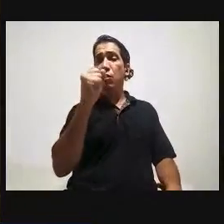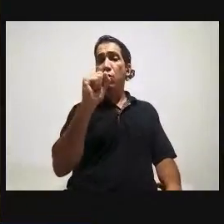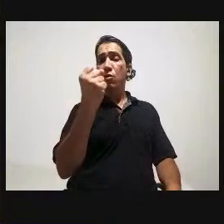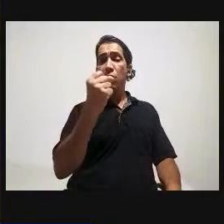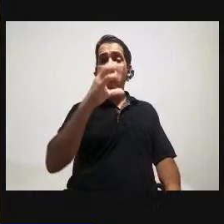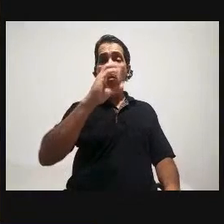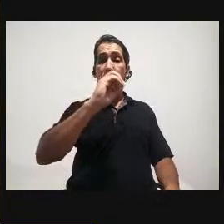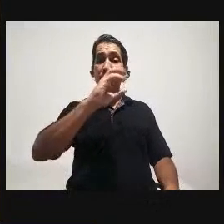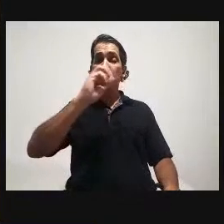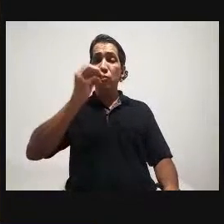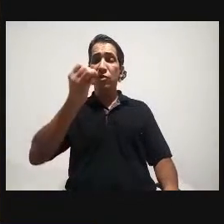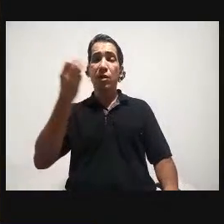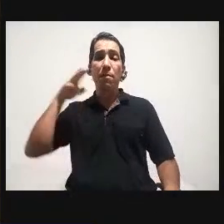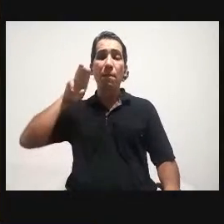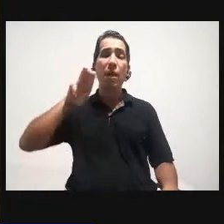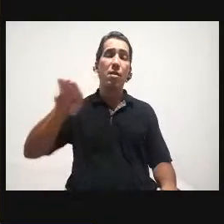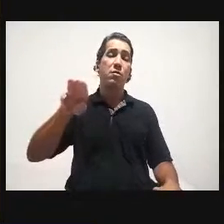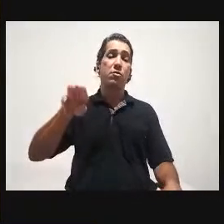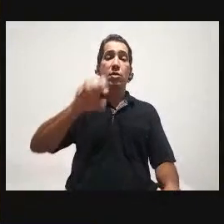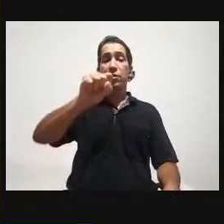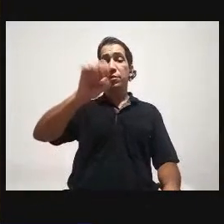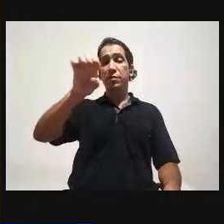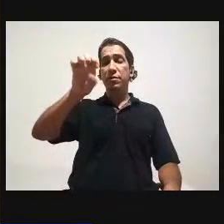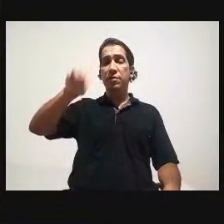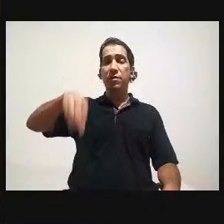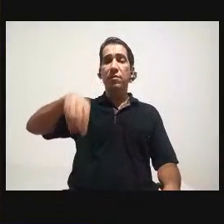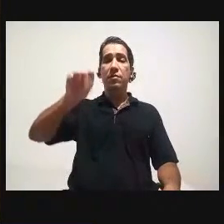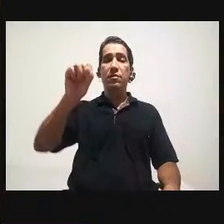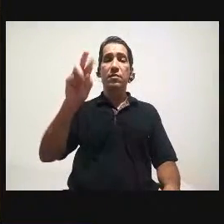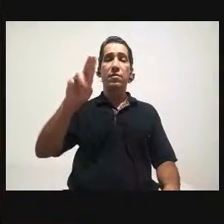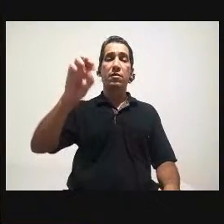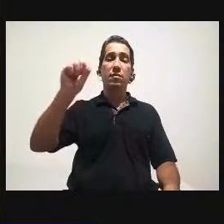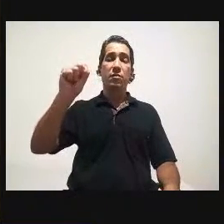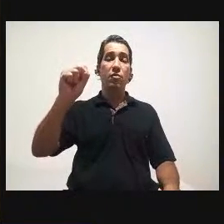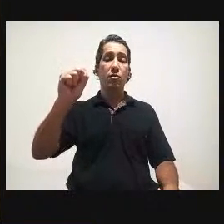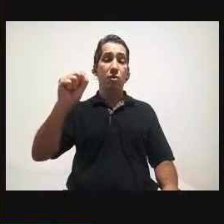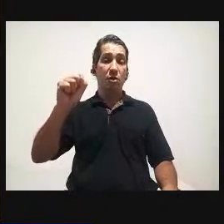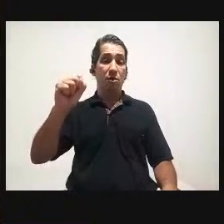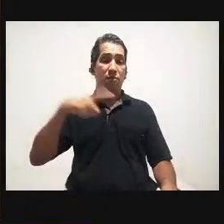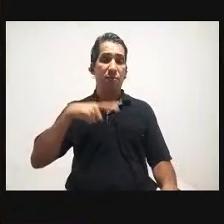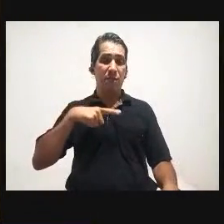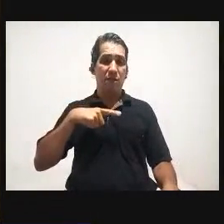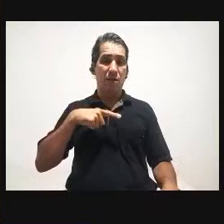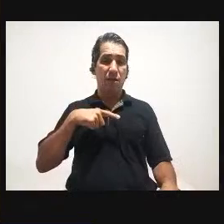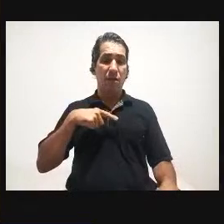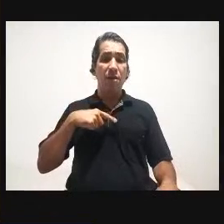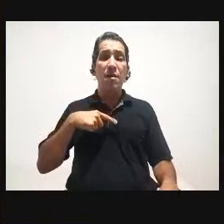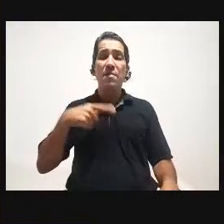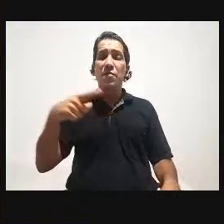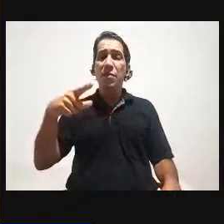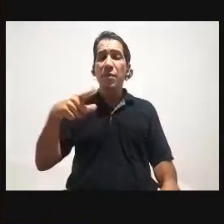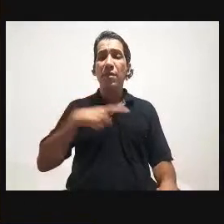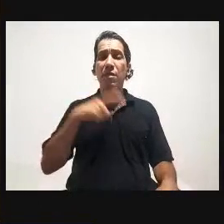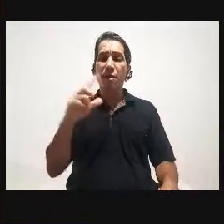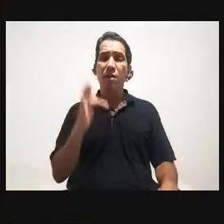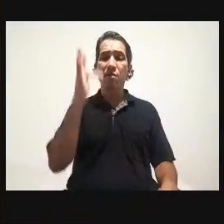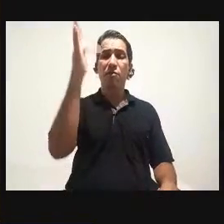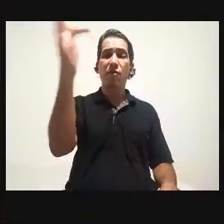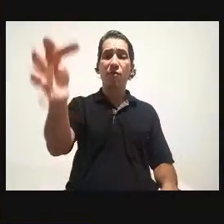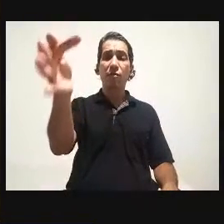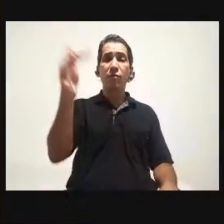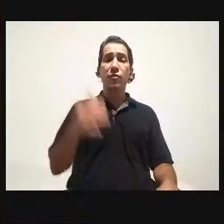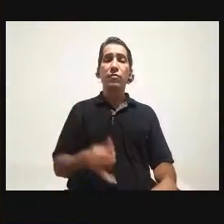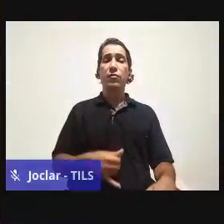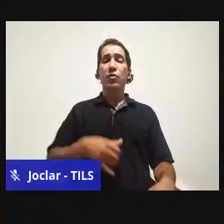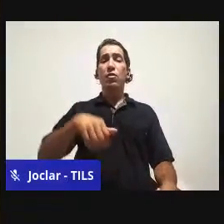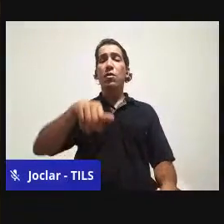IoT, que é a internet das coisas, vai se transformar em IoE, a internet de tudo. Tudo vai estar